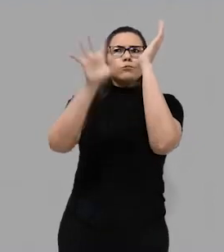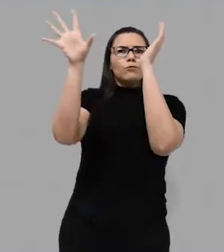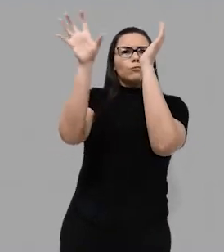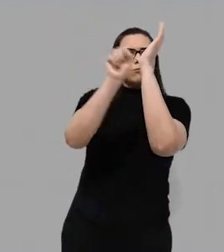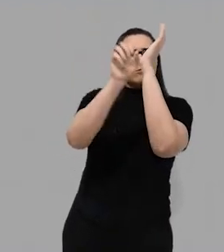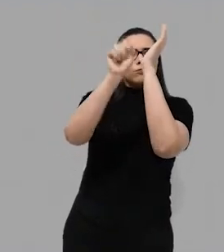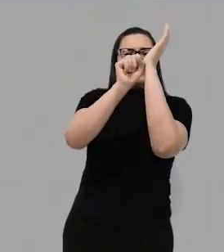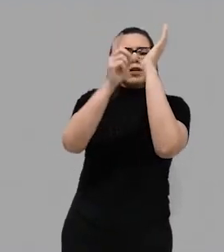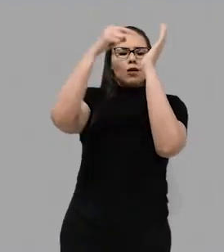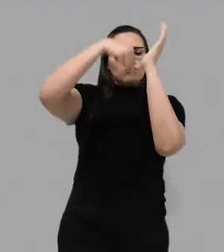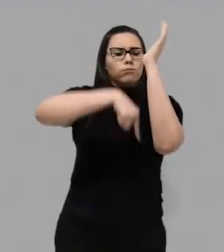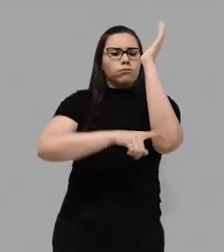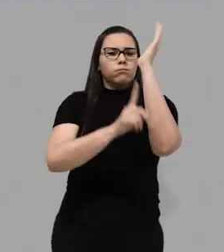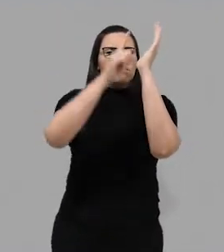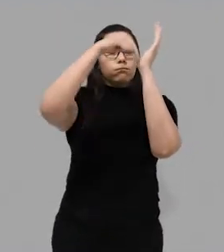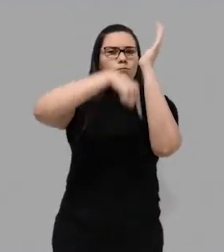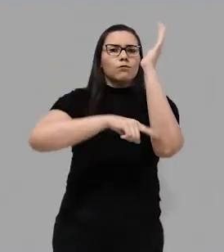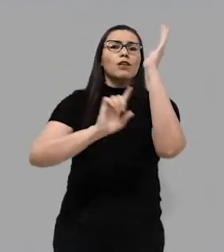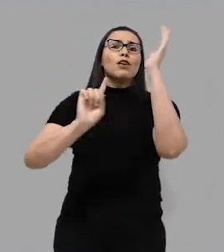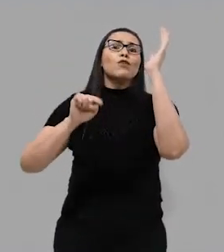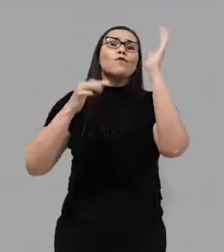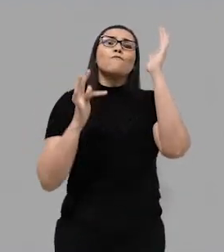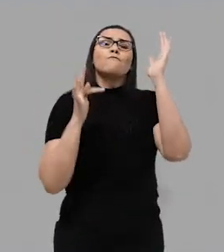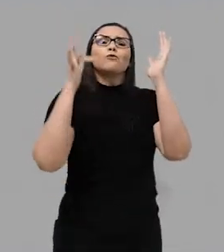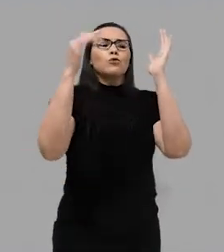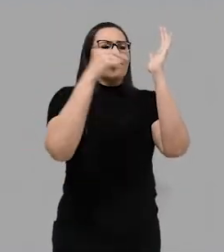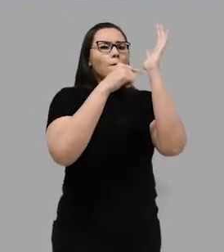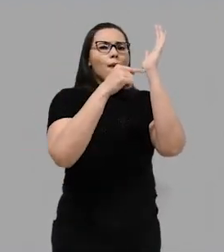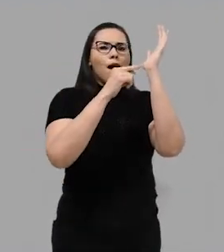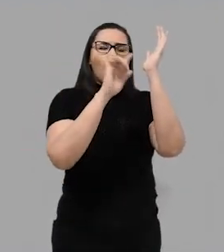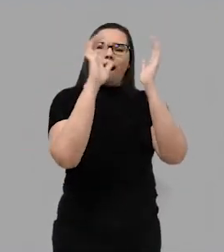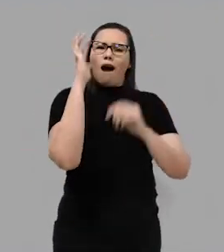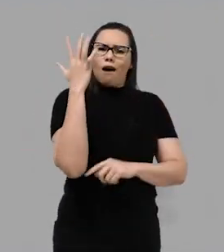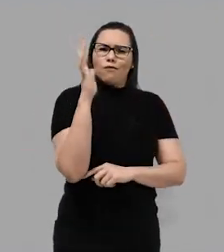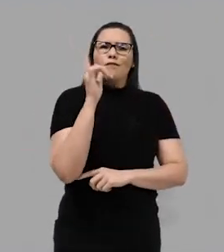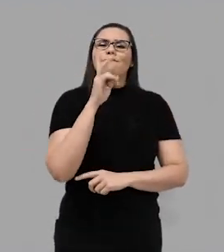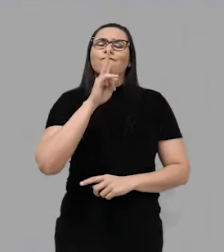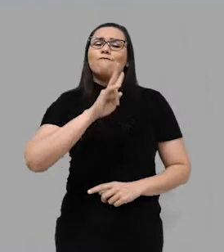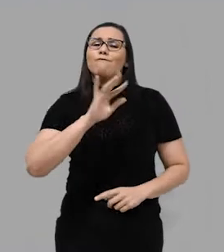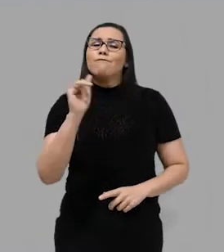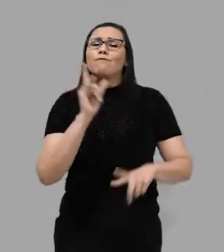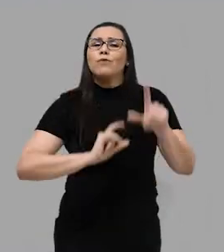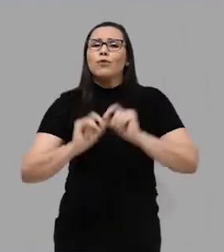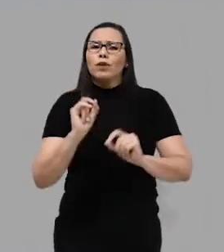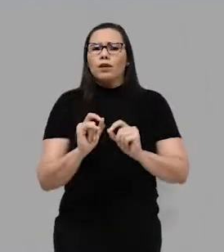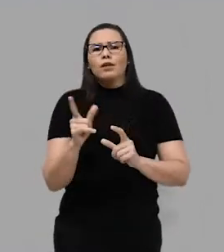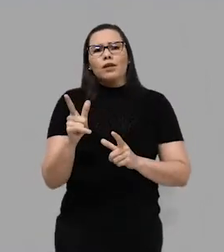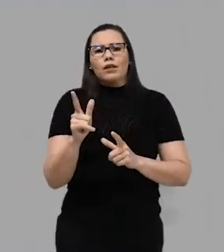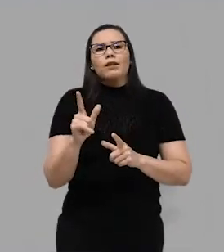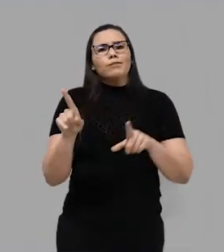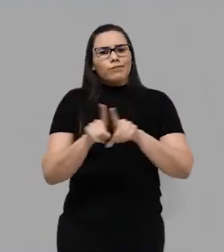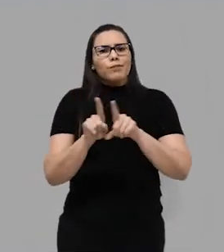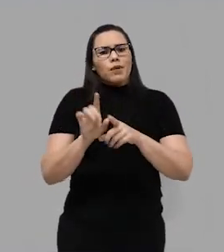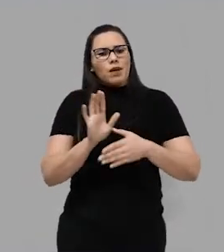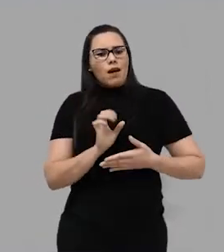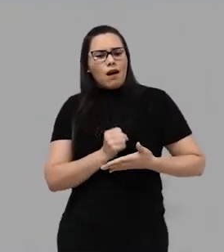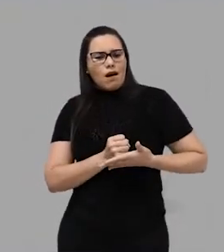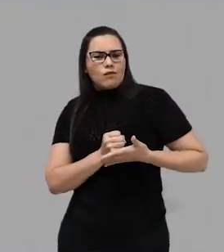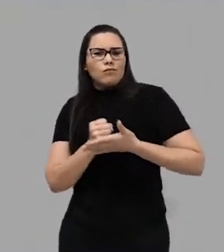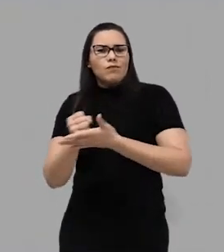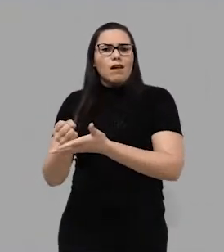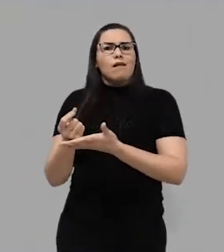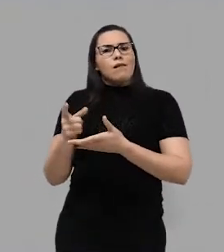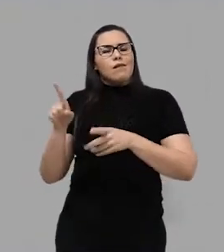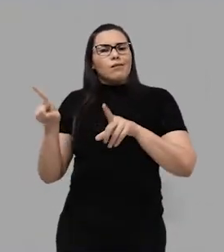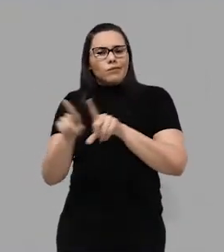vai alimentar outros indivíduos. E, consequentemente, a energia que existe nesse alimento, que foi absorvida lá